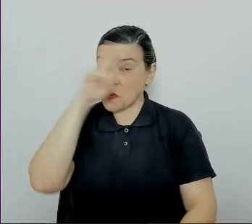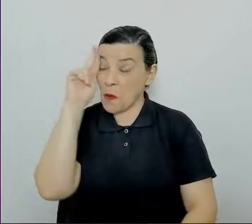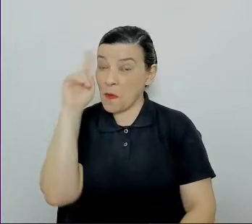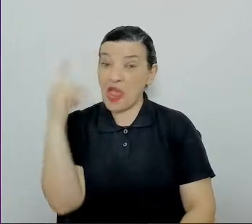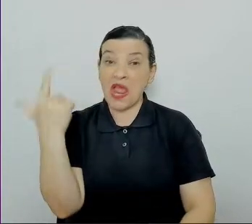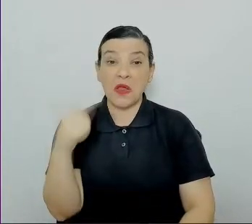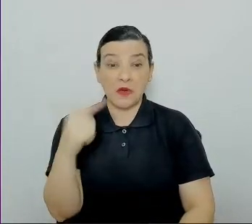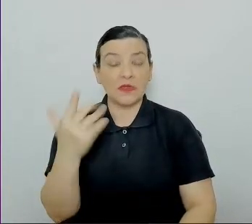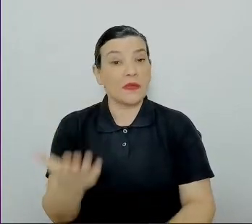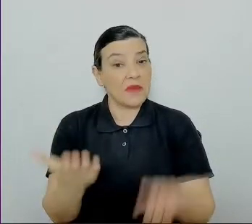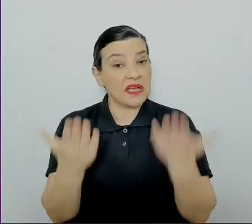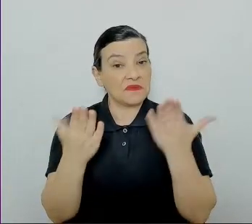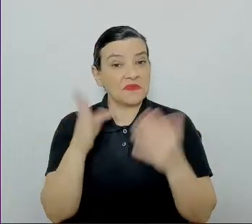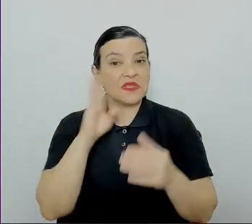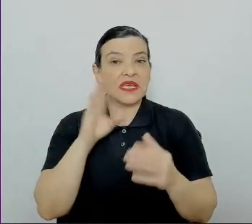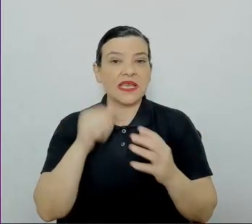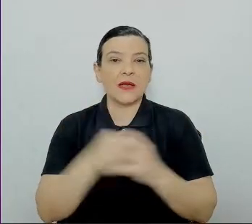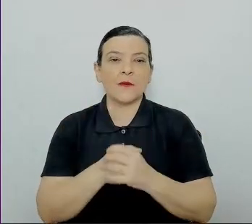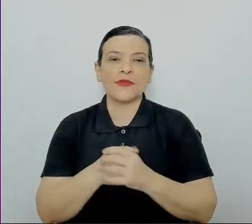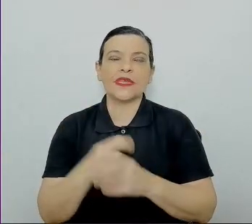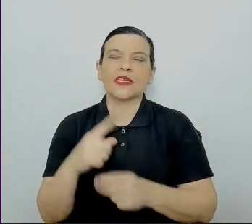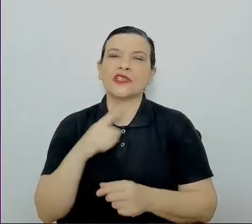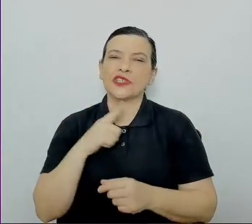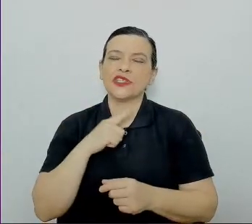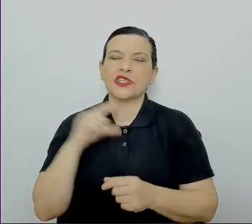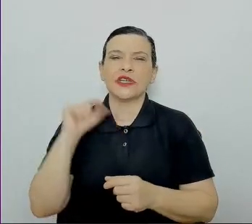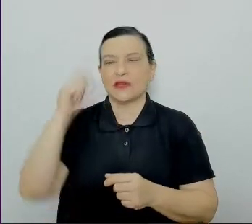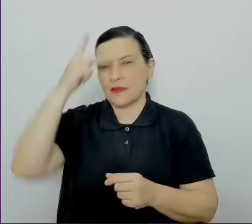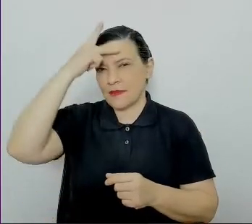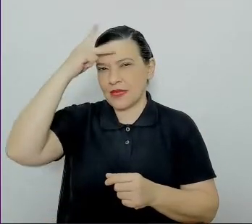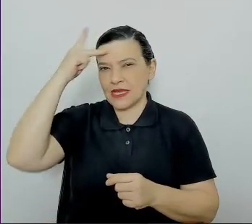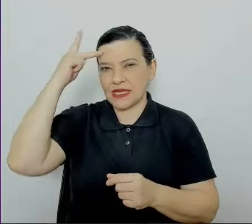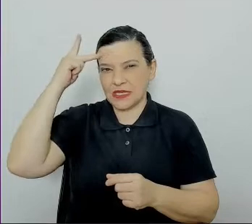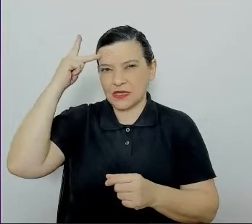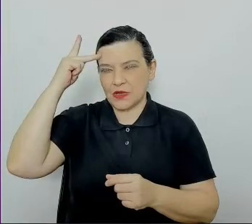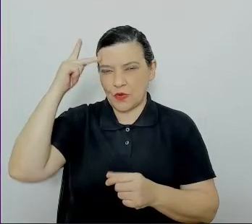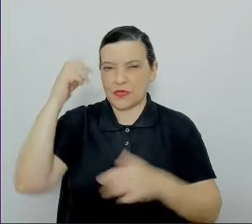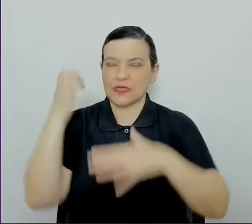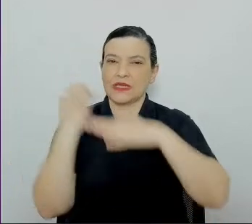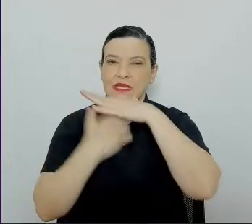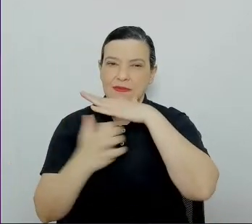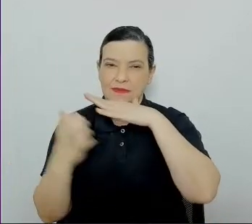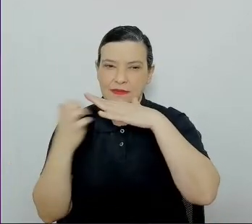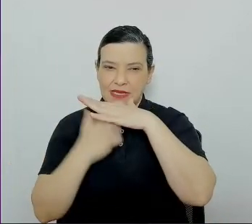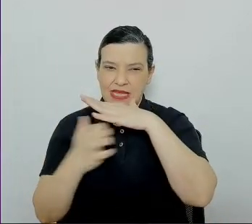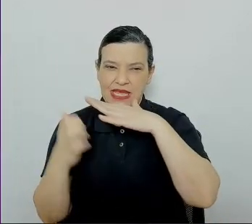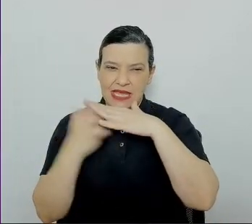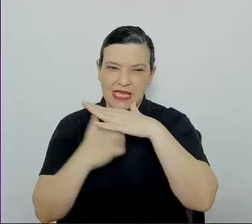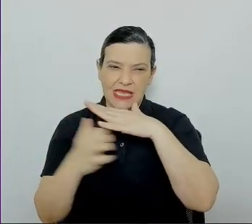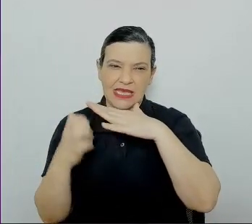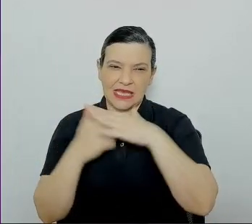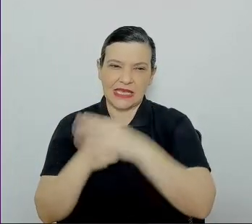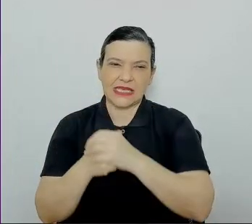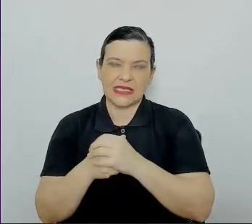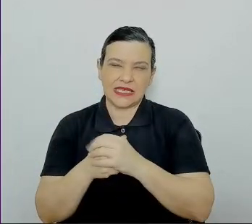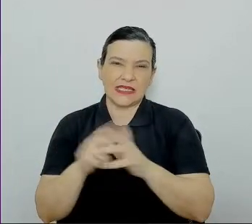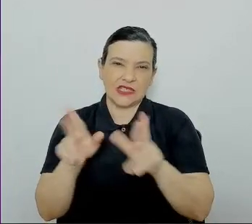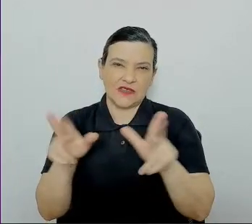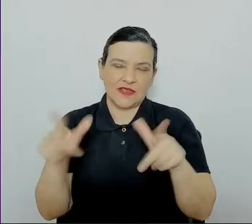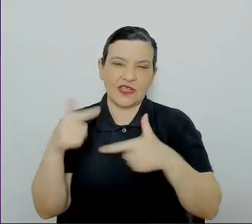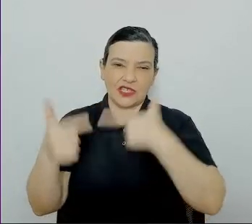bem emblemático. A gente tinha uma série de pessoas, de empresas no B2B, a gente também tinha um Visitaxi B2B, no